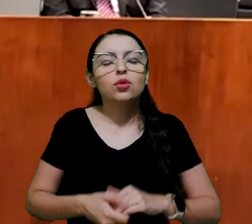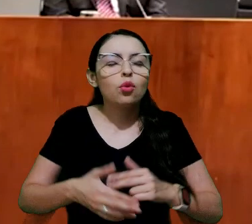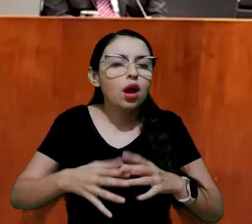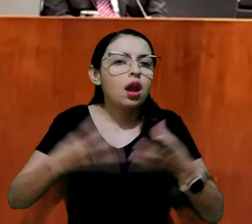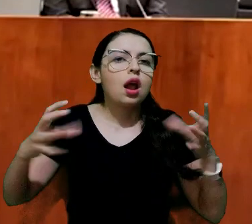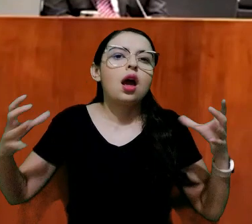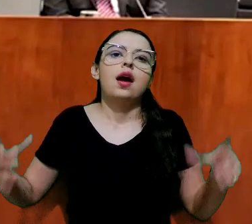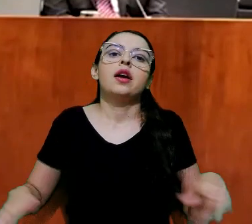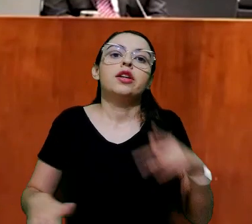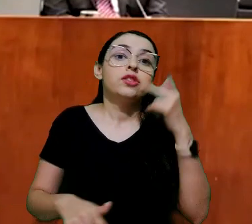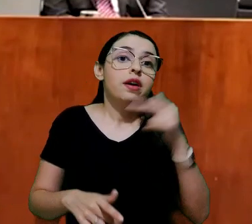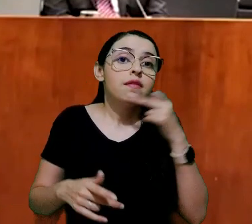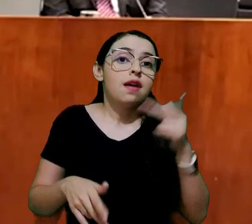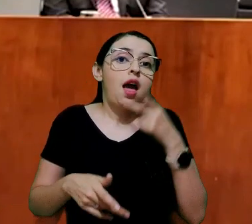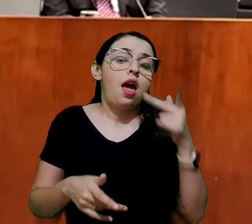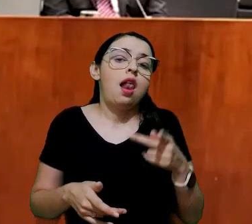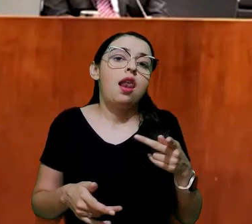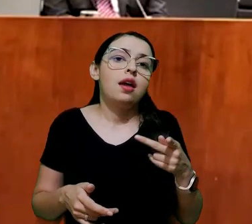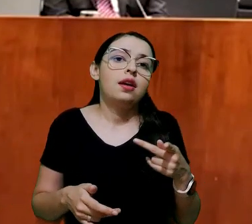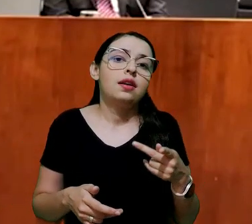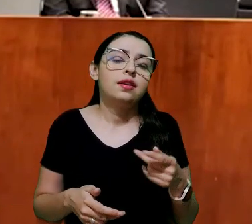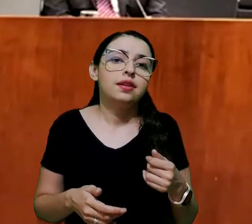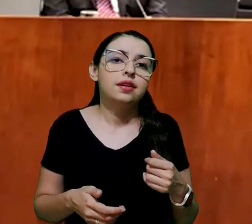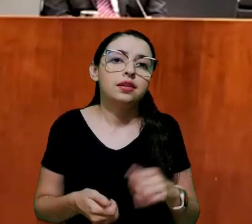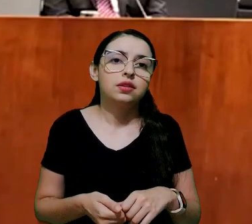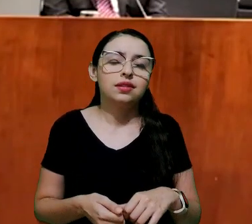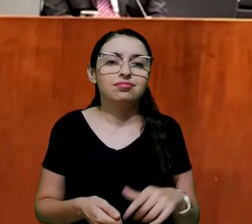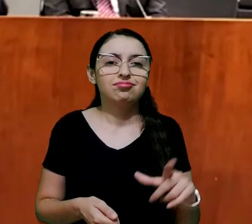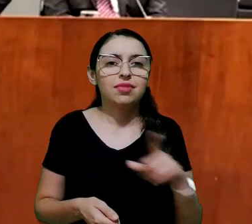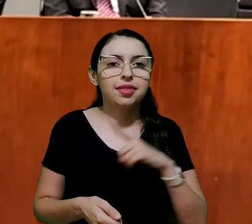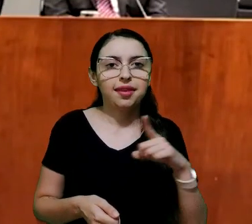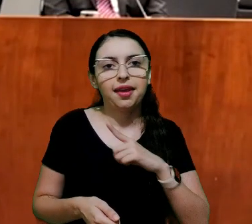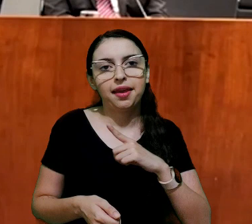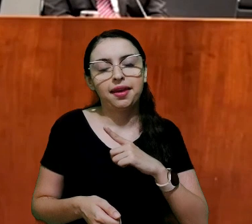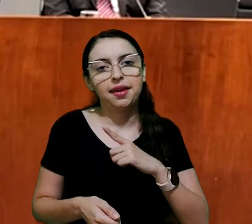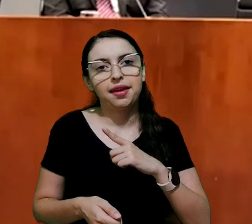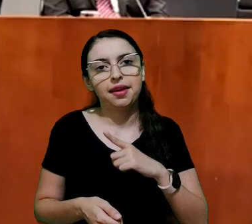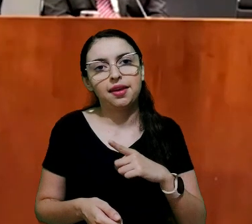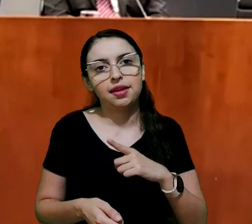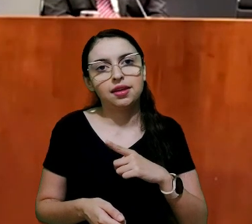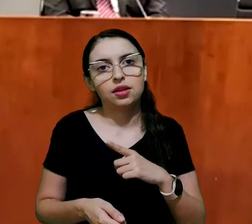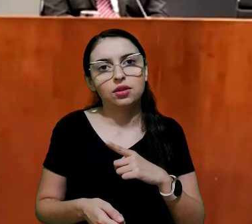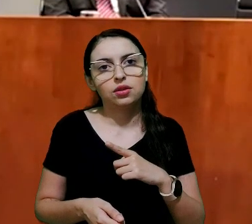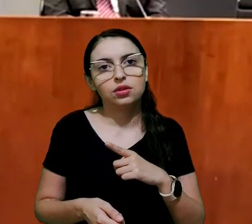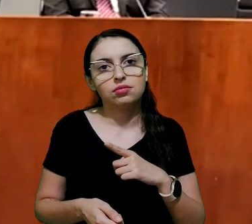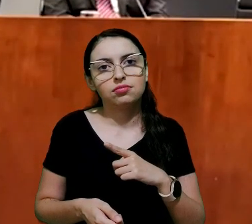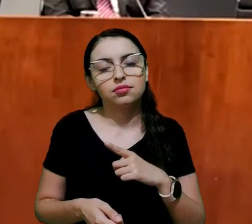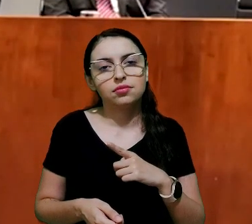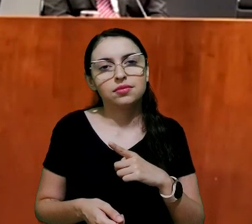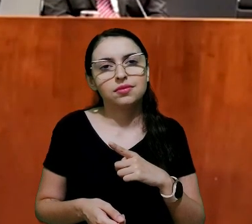que coloca o tal em condição de diligenciar,